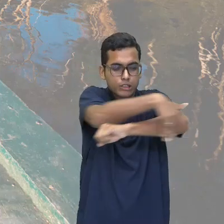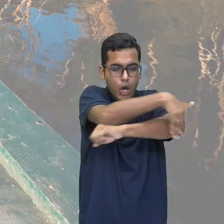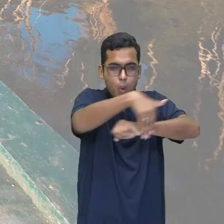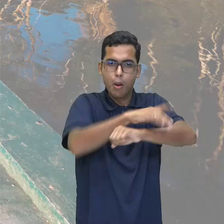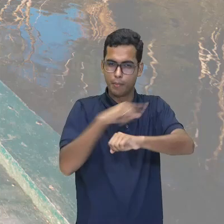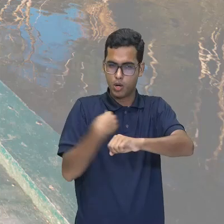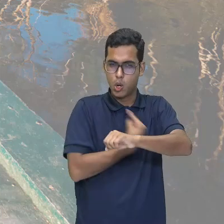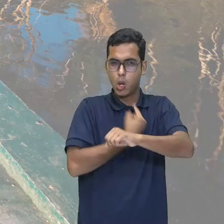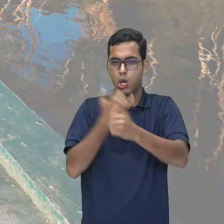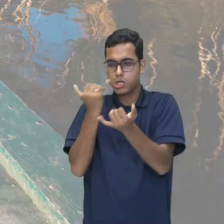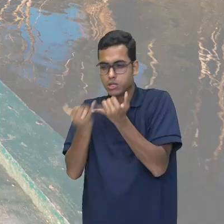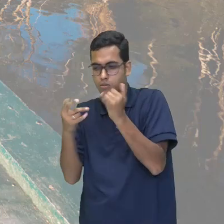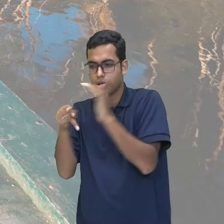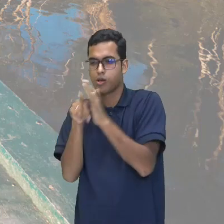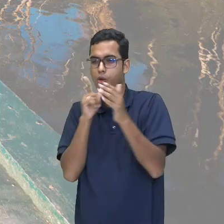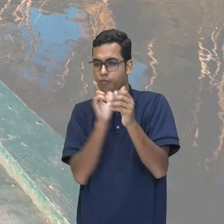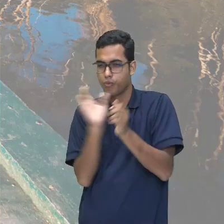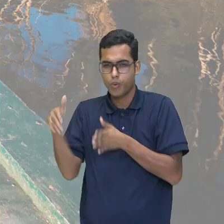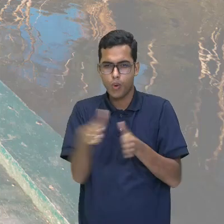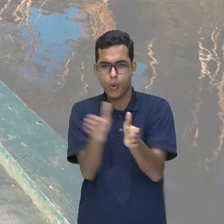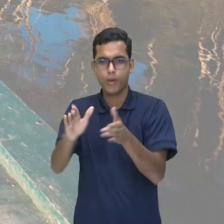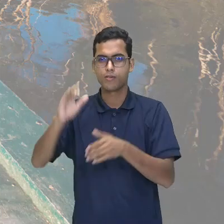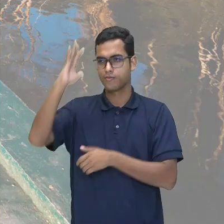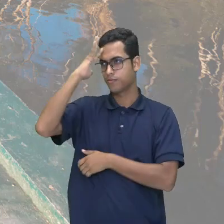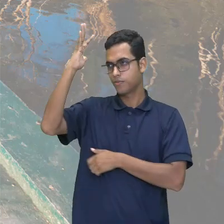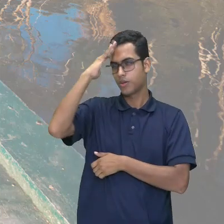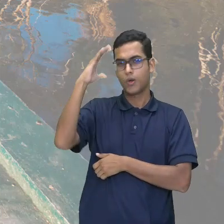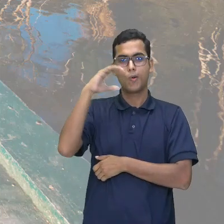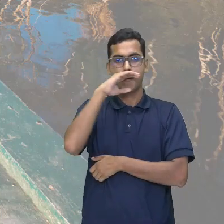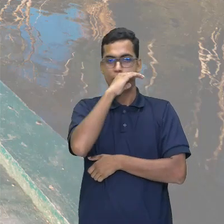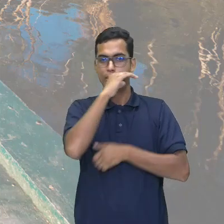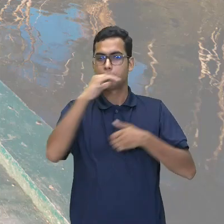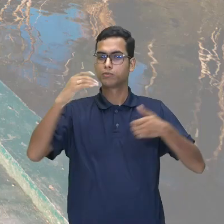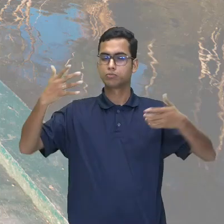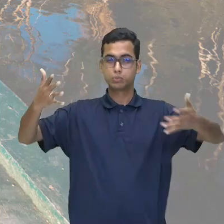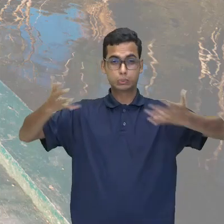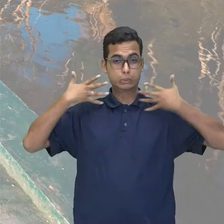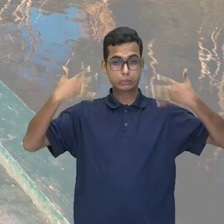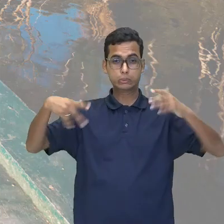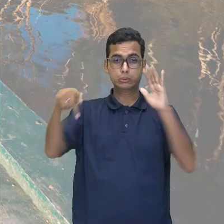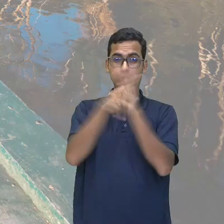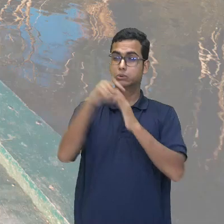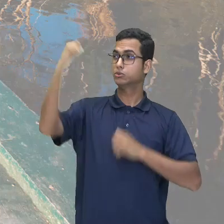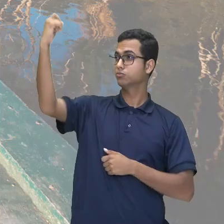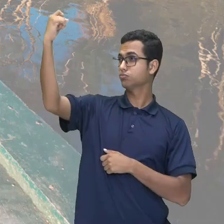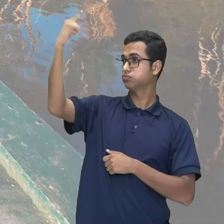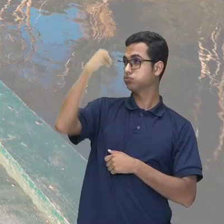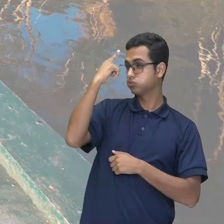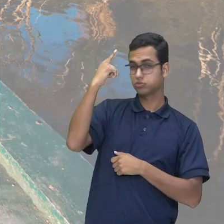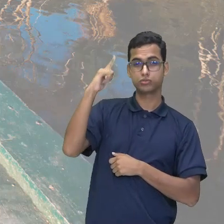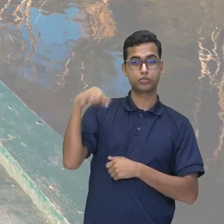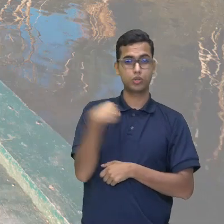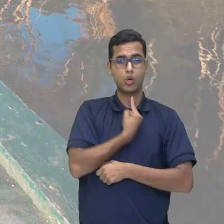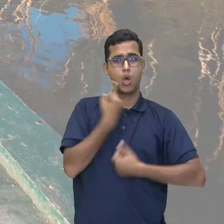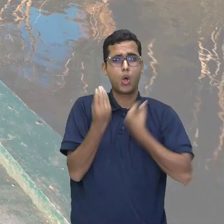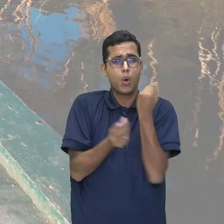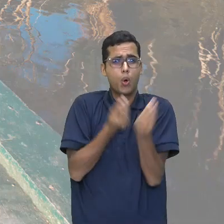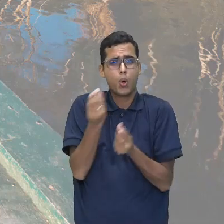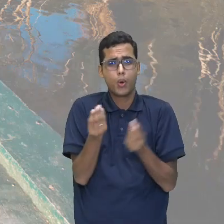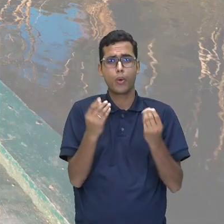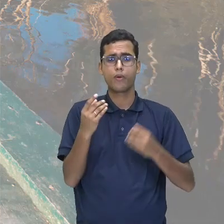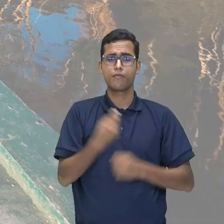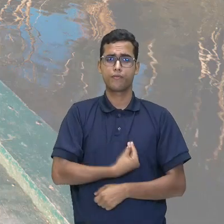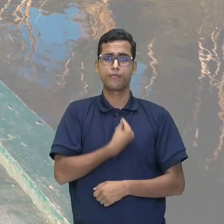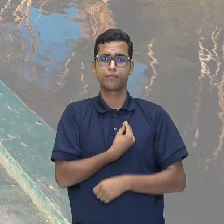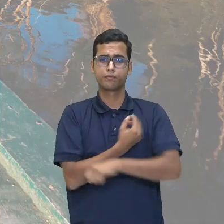só, né, num calor desses, se de repente tiver muito sol, nós vamos estar no meio desse